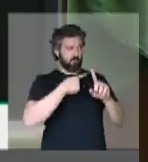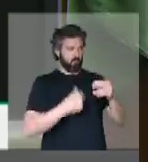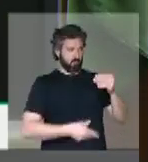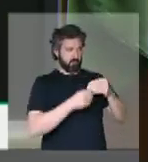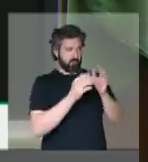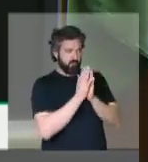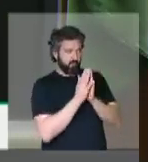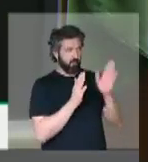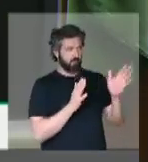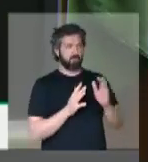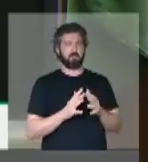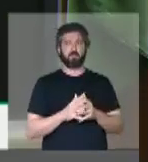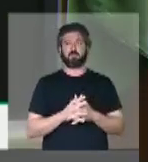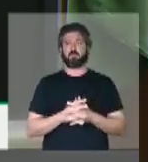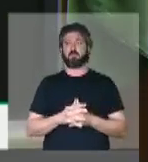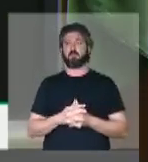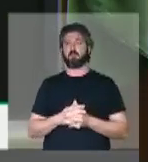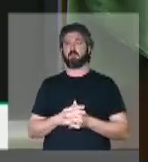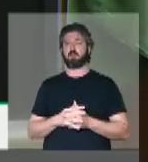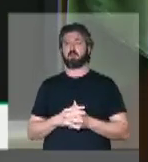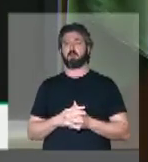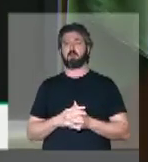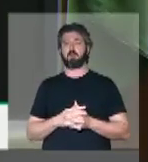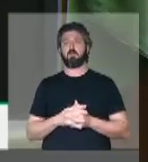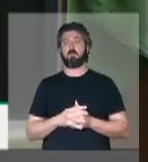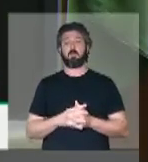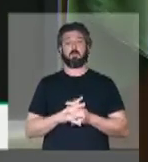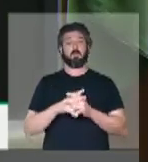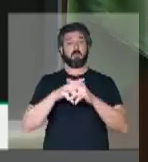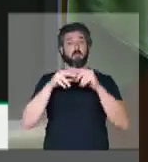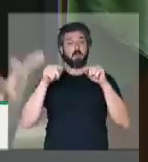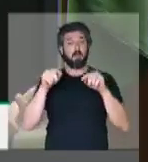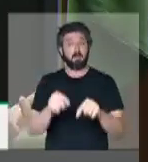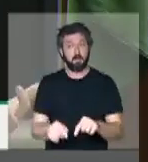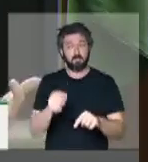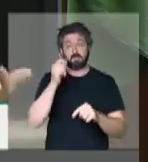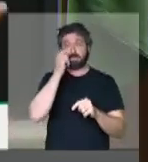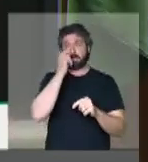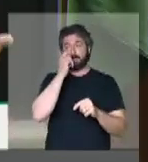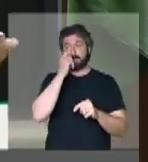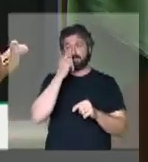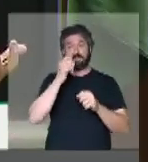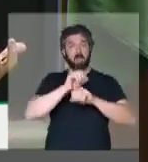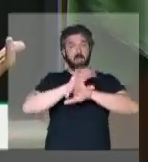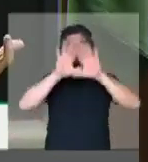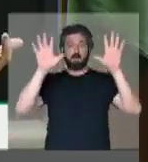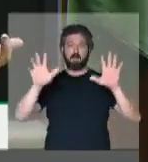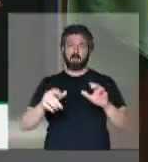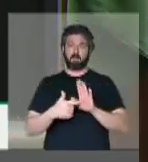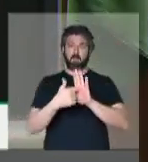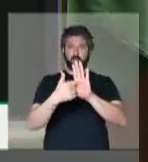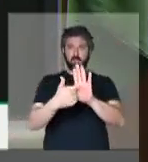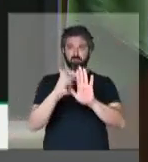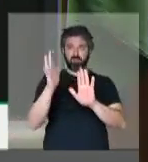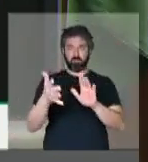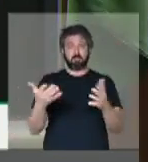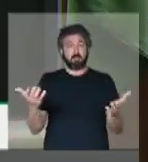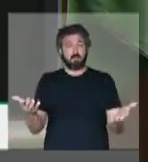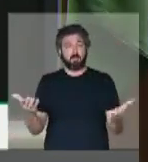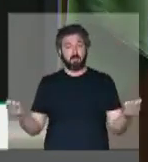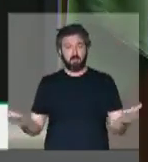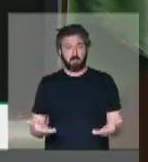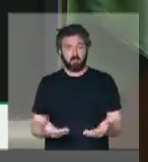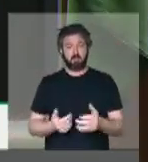para complementar. Lhe pediria mais 1 minuto. E isso está muito evidente. Portanto,